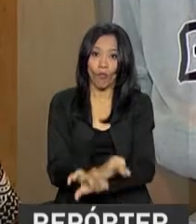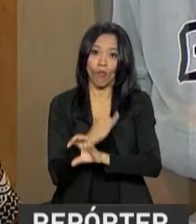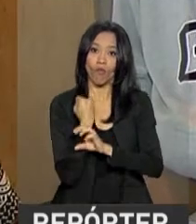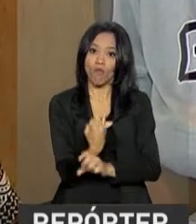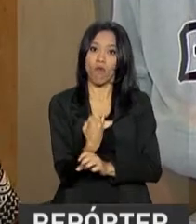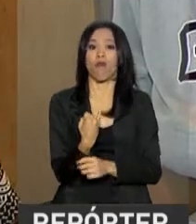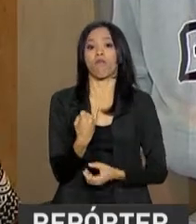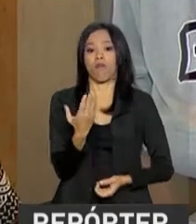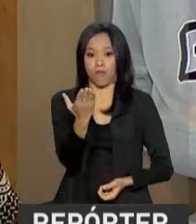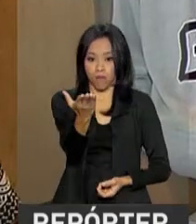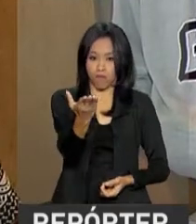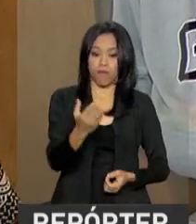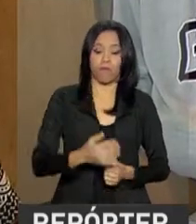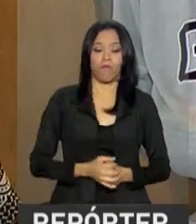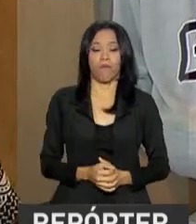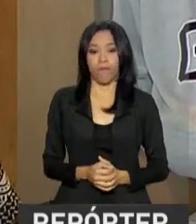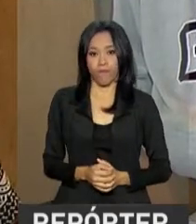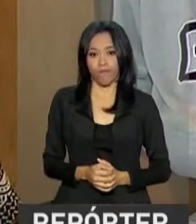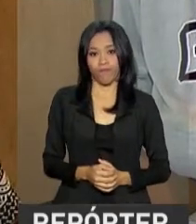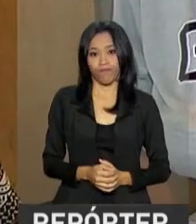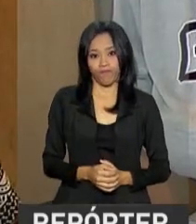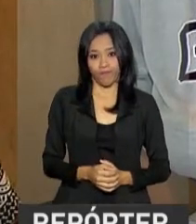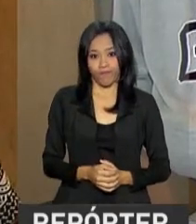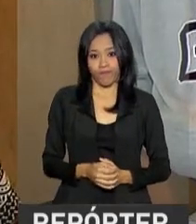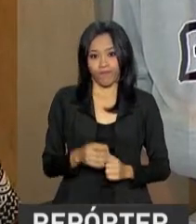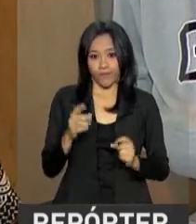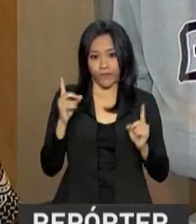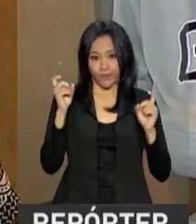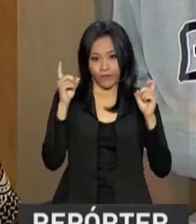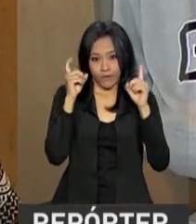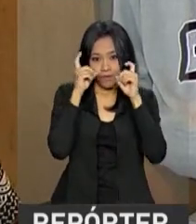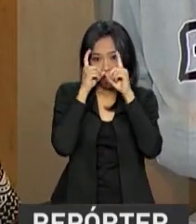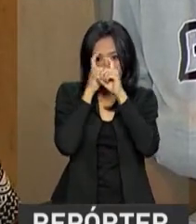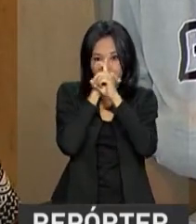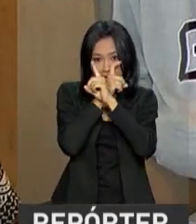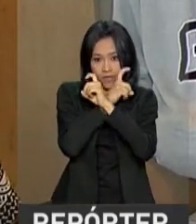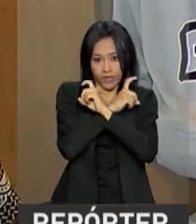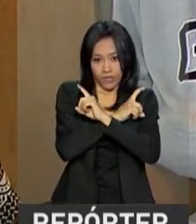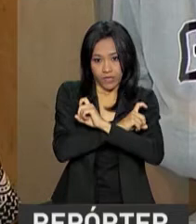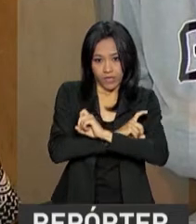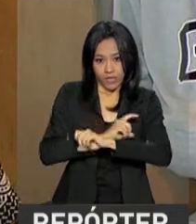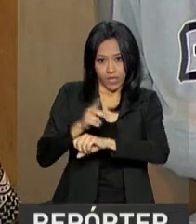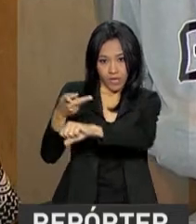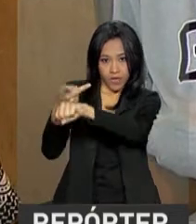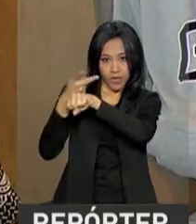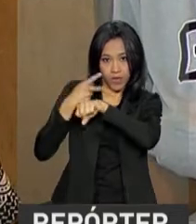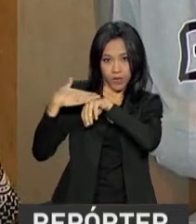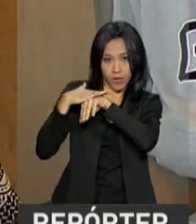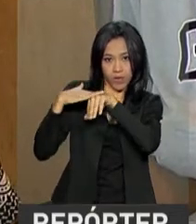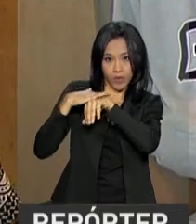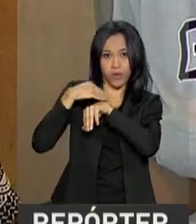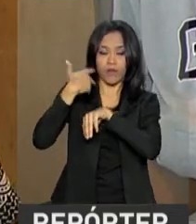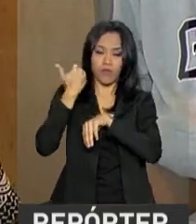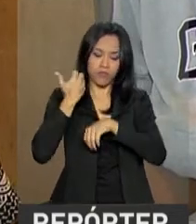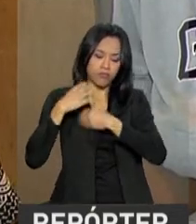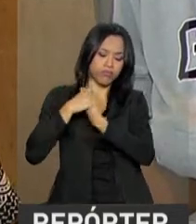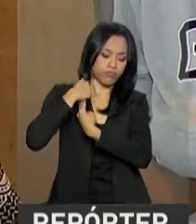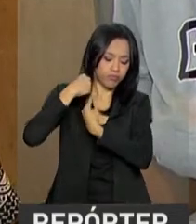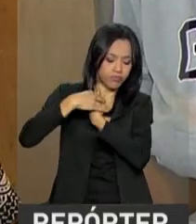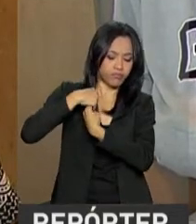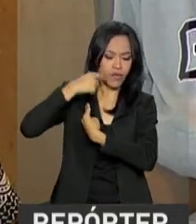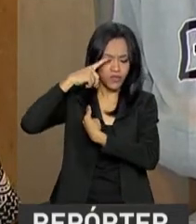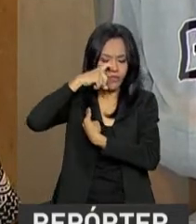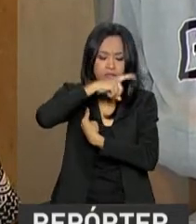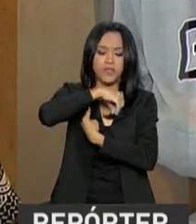foi ele. Sabe, chegou aqui, me viu naquela situação, aí conversou comigo, falou que essa fase é difícil, mas que as coisas